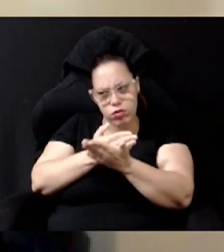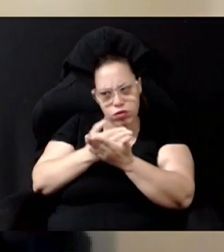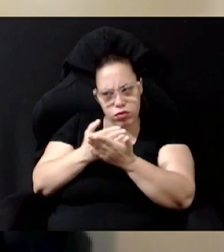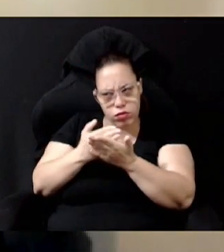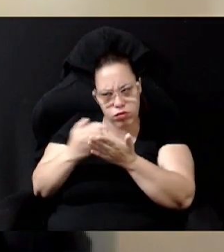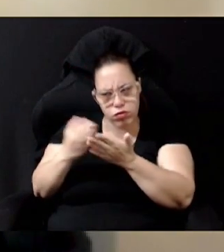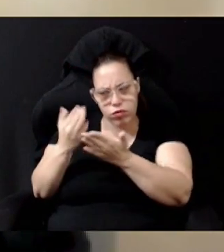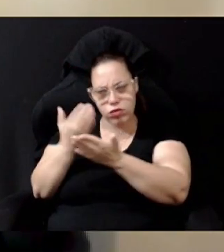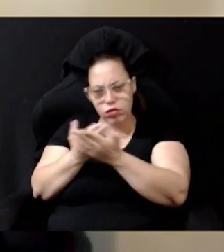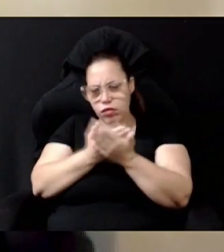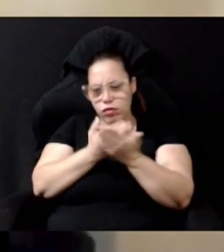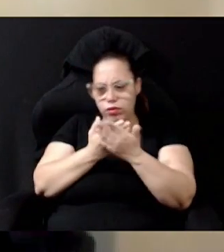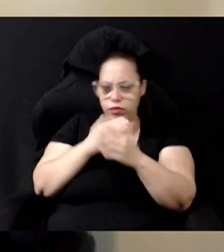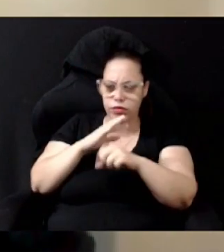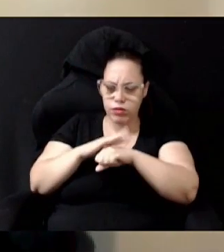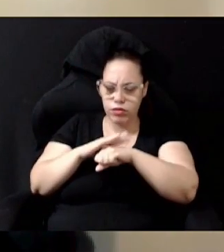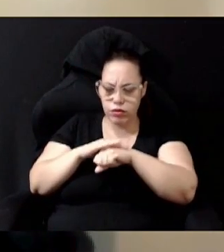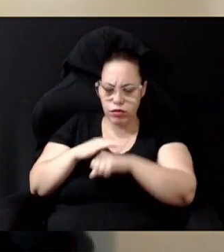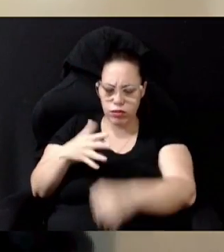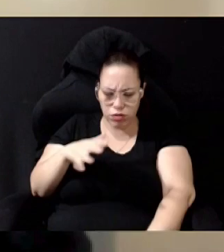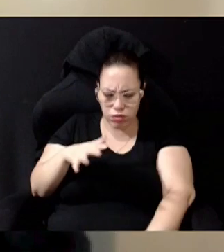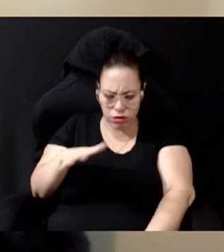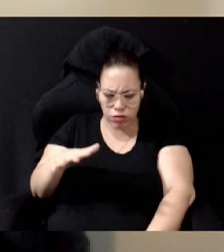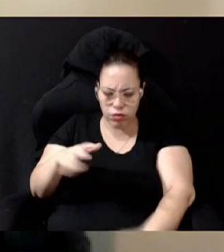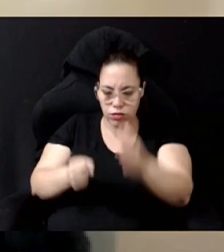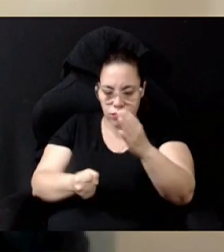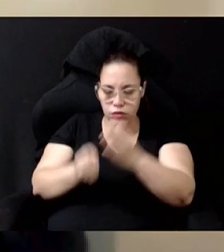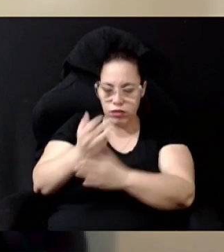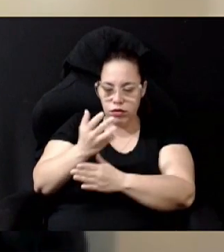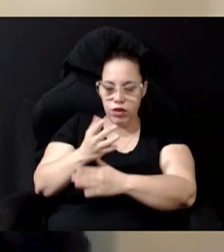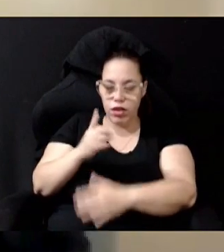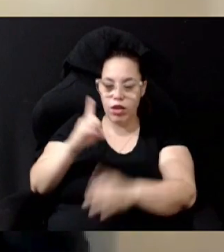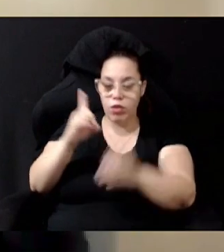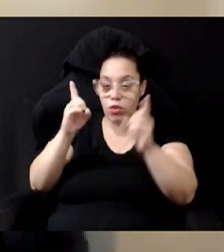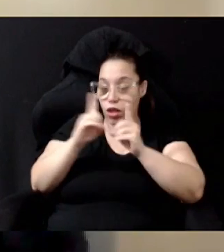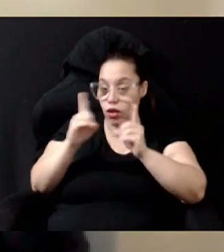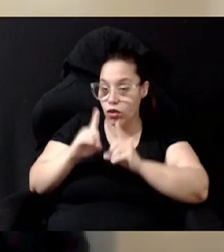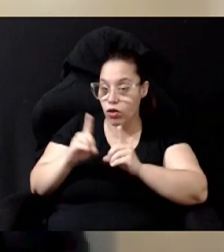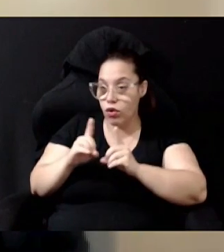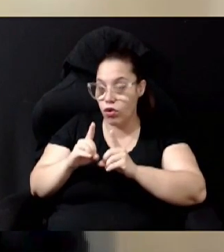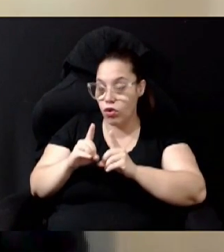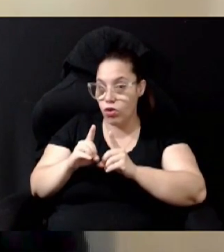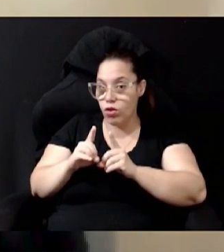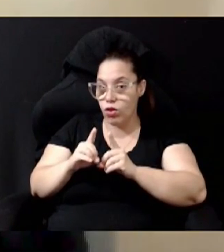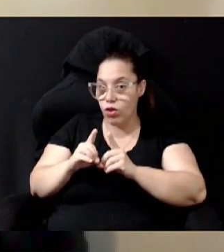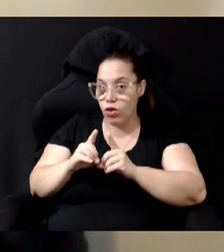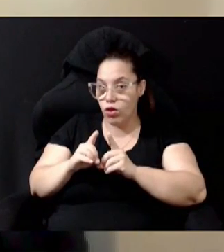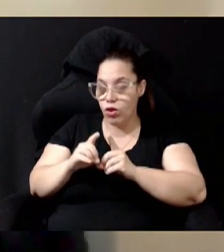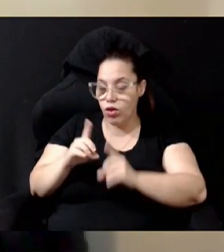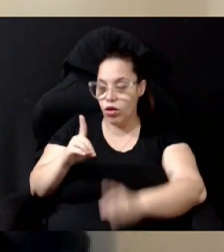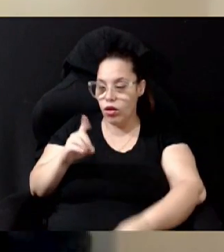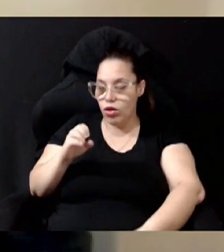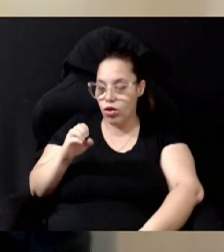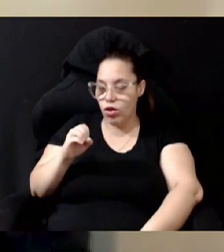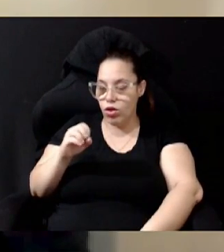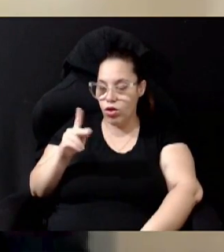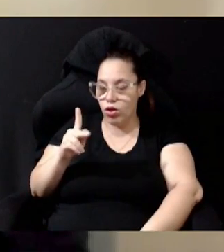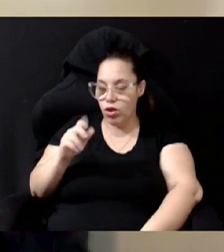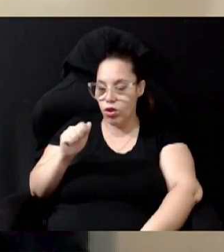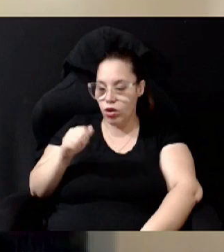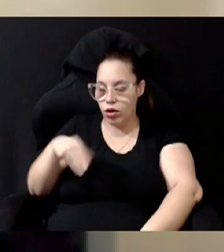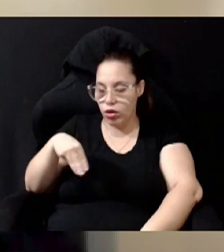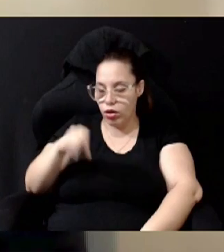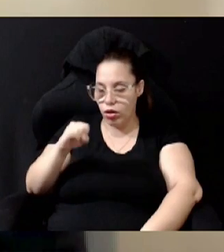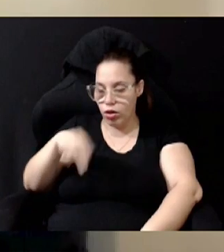que se descobriu que era uma deficiência de produção e de estoque de dopamina no cérebro,